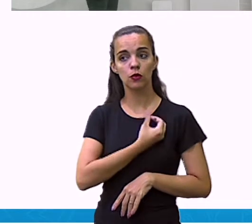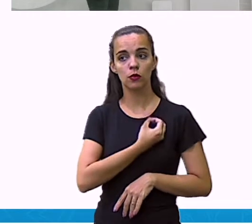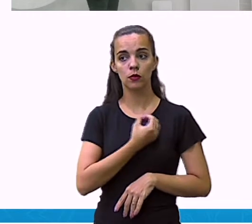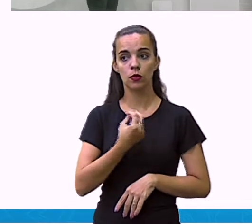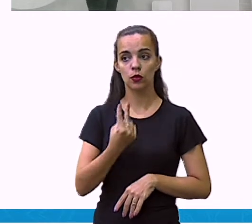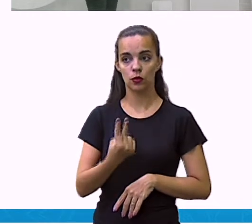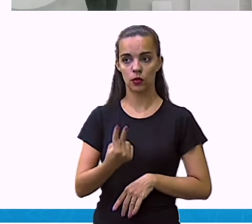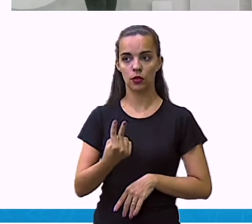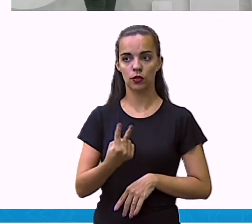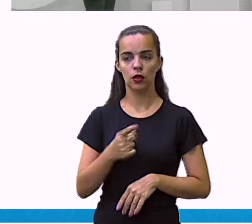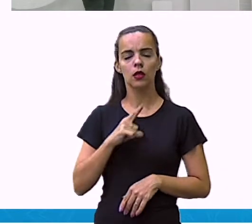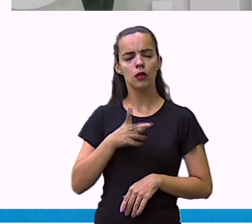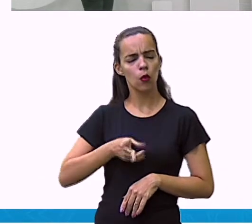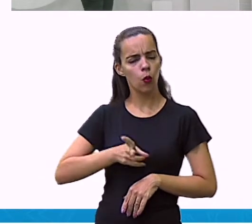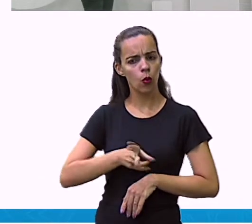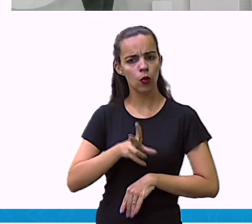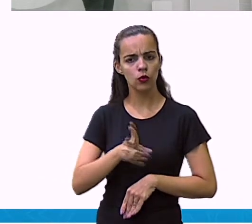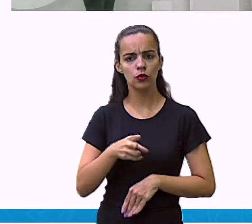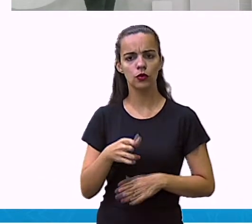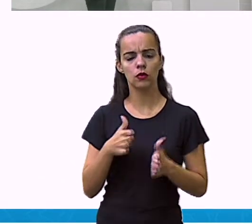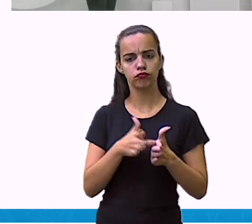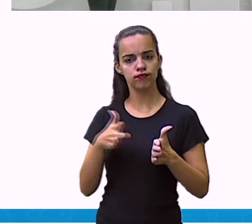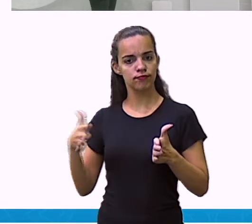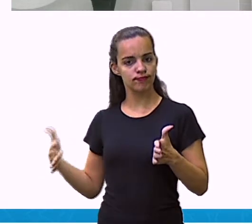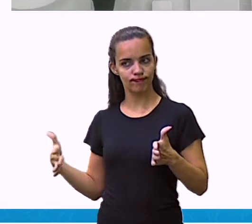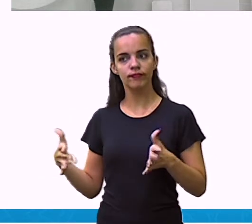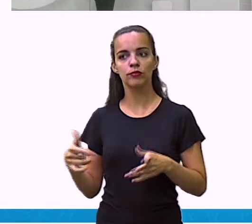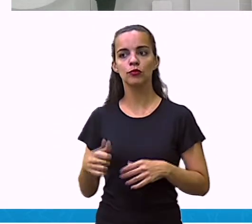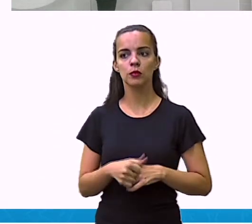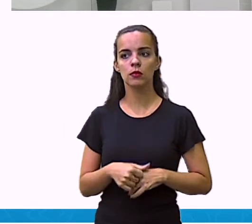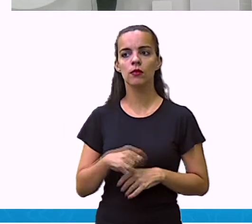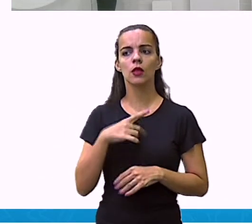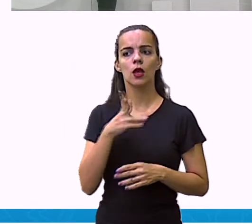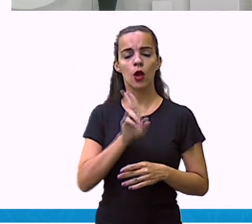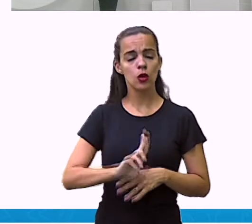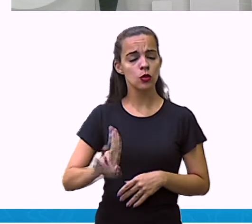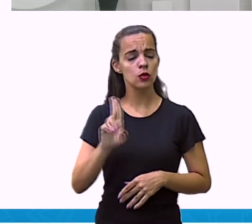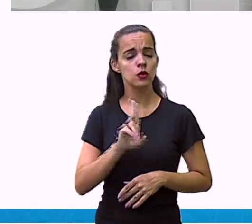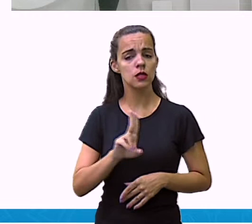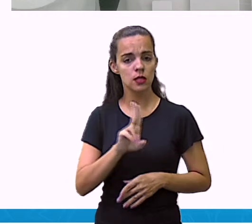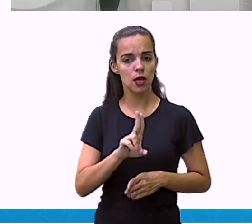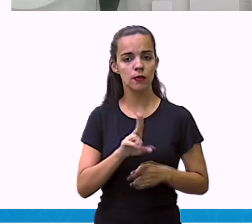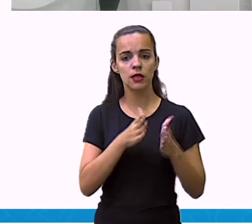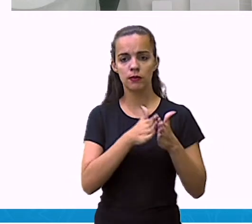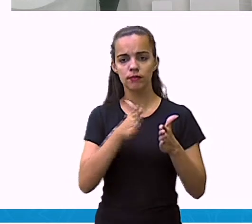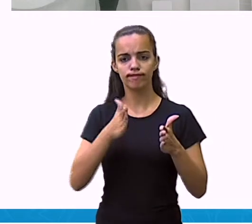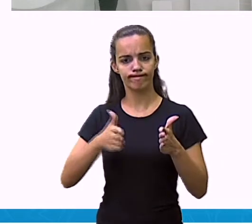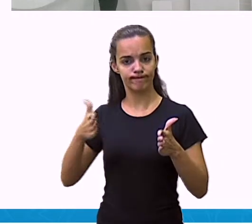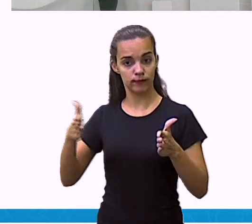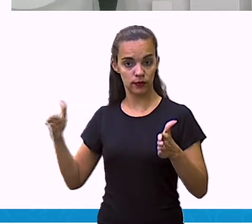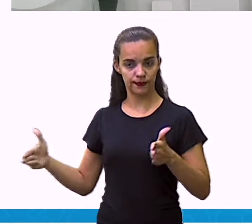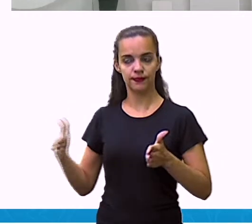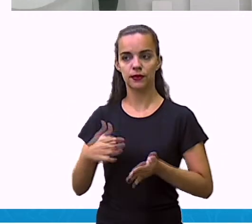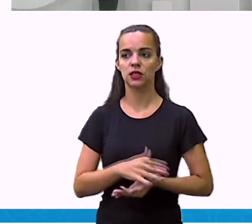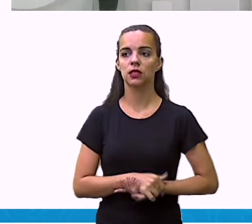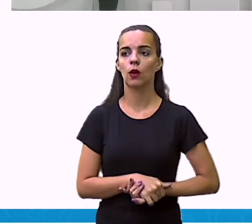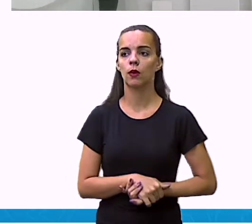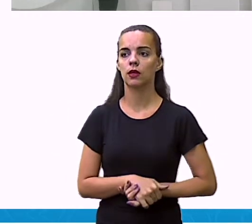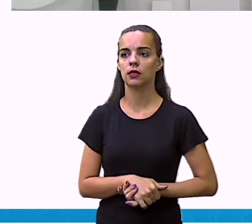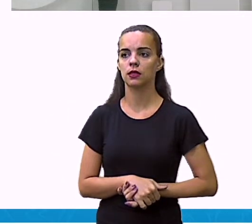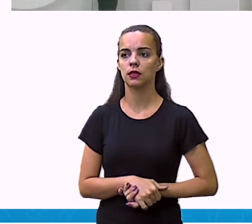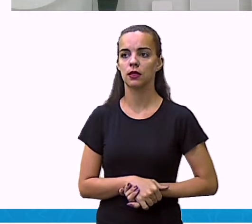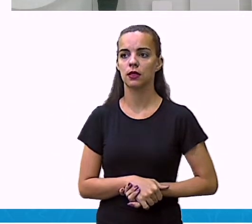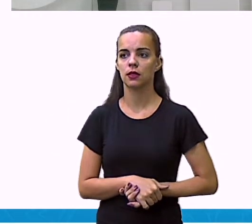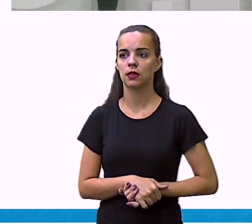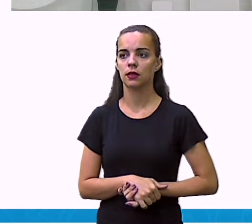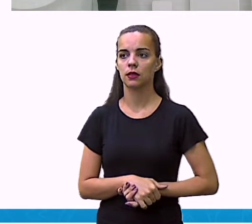vamos dar continuidade na sequência utilizando as mesmas terminações que estão acima. Então,